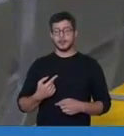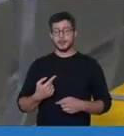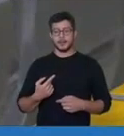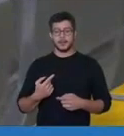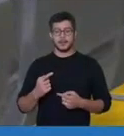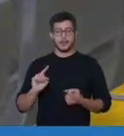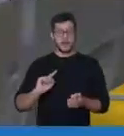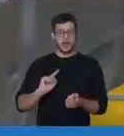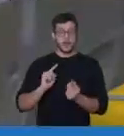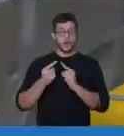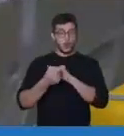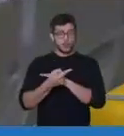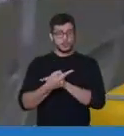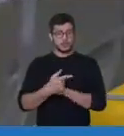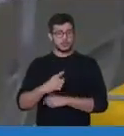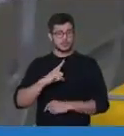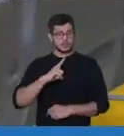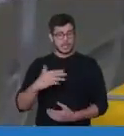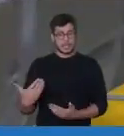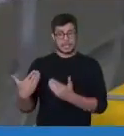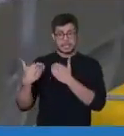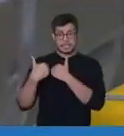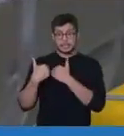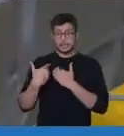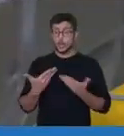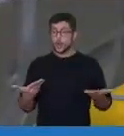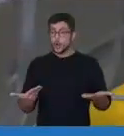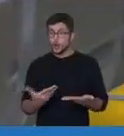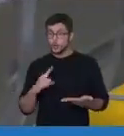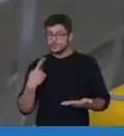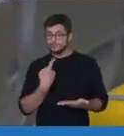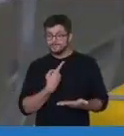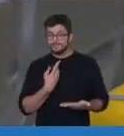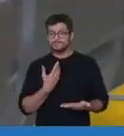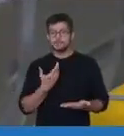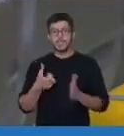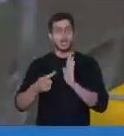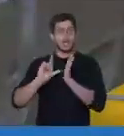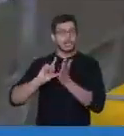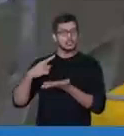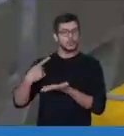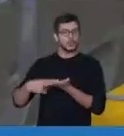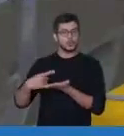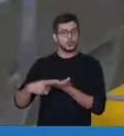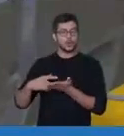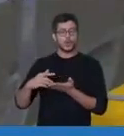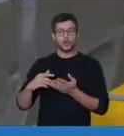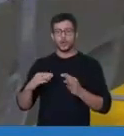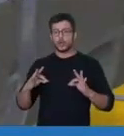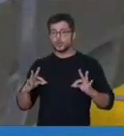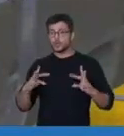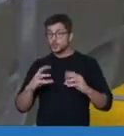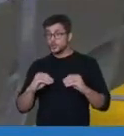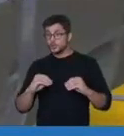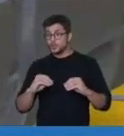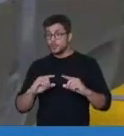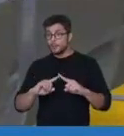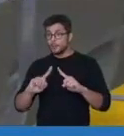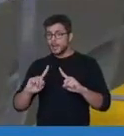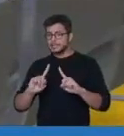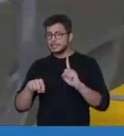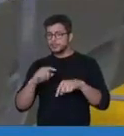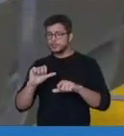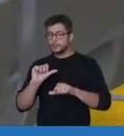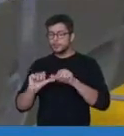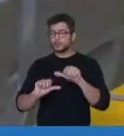hoje a obstrução seria total, então nós concordamos em votar 2 vetos e os PLNs,